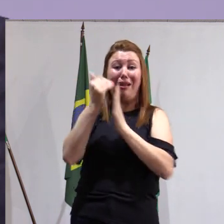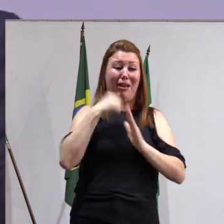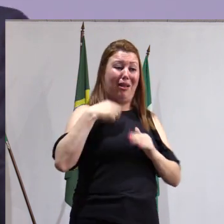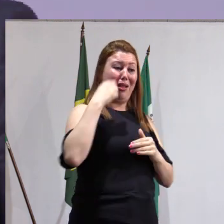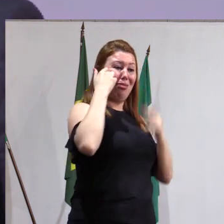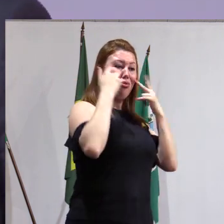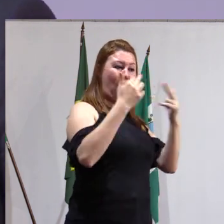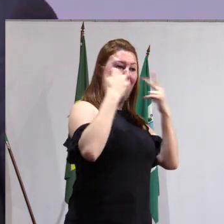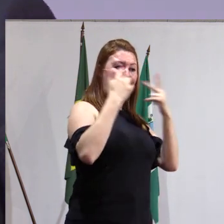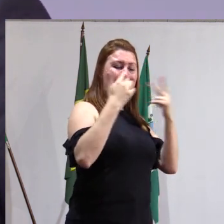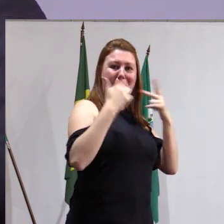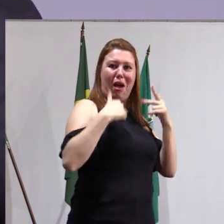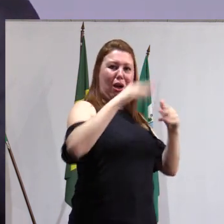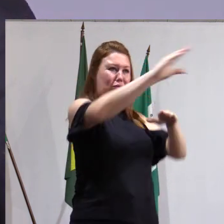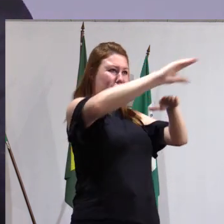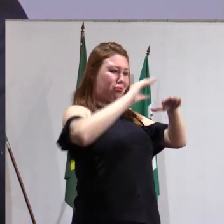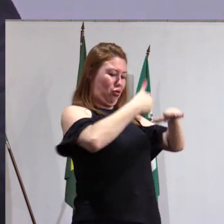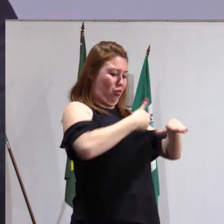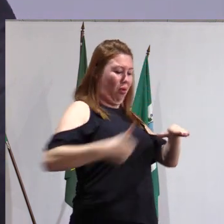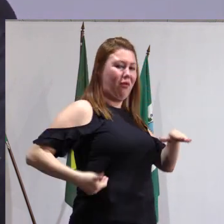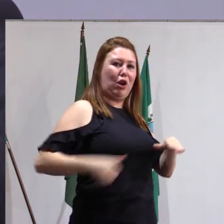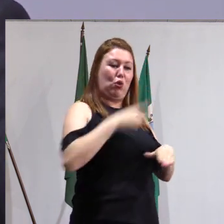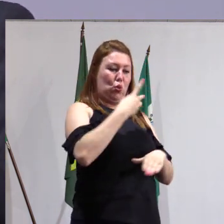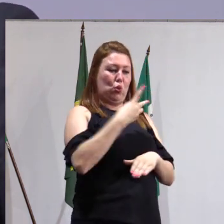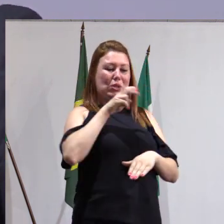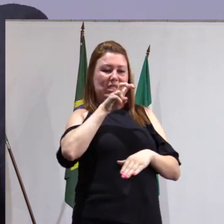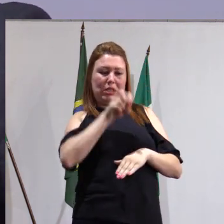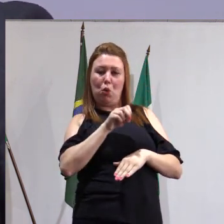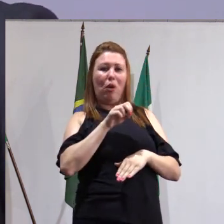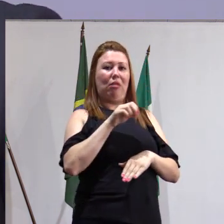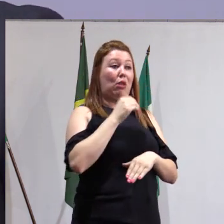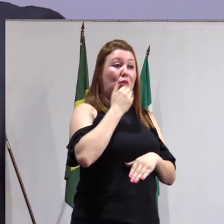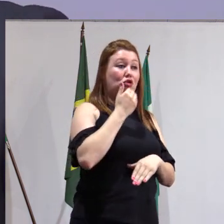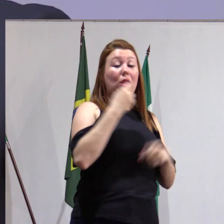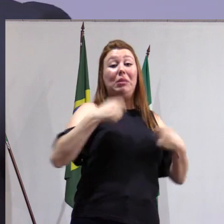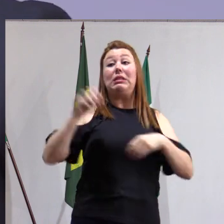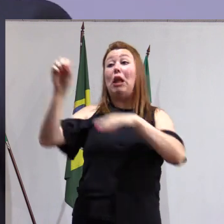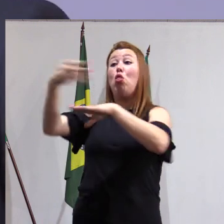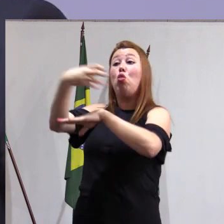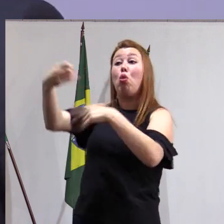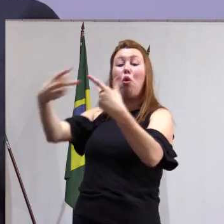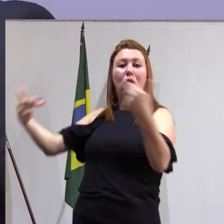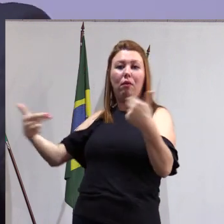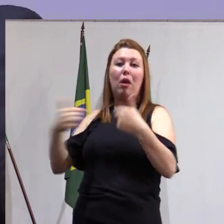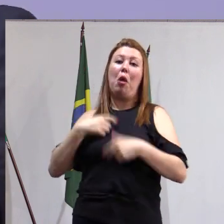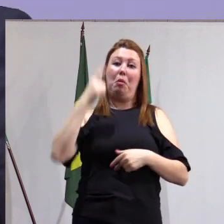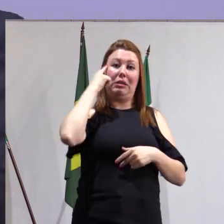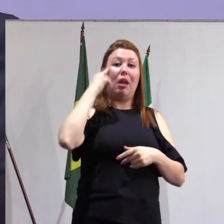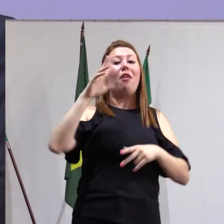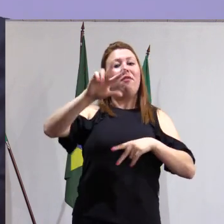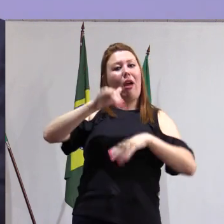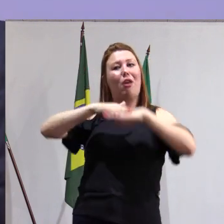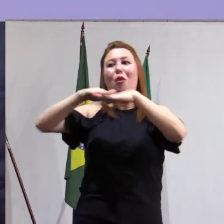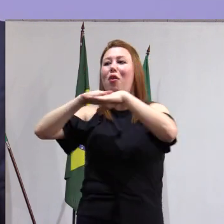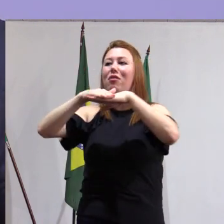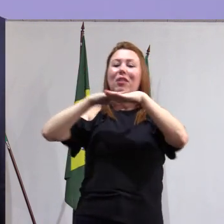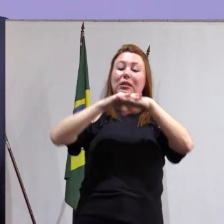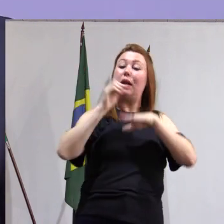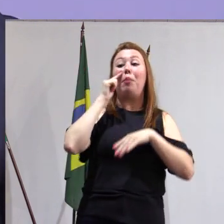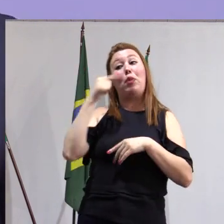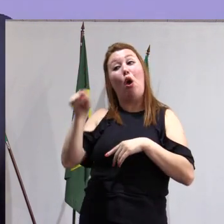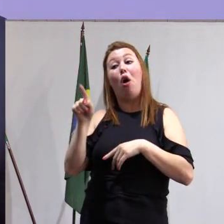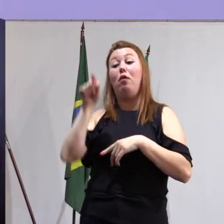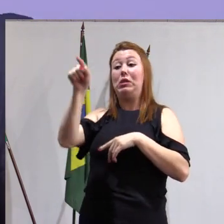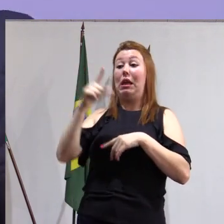formas do orçamento público da fonte 250. Pois bem, eu achava que era isso quando se pretendia, né? Que diria assim: universidade, olha, eu lhe